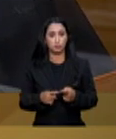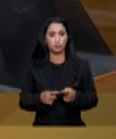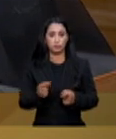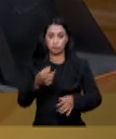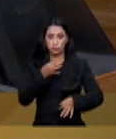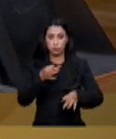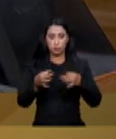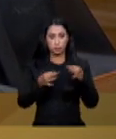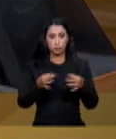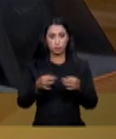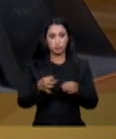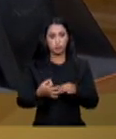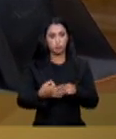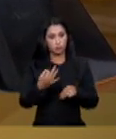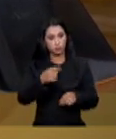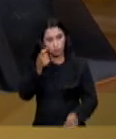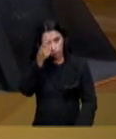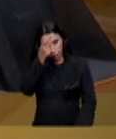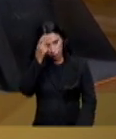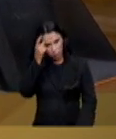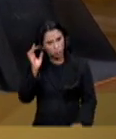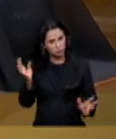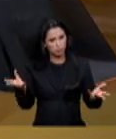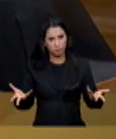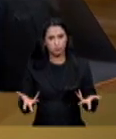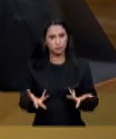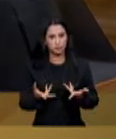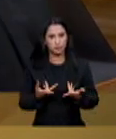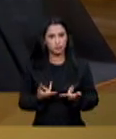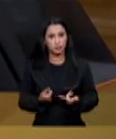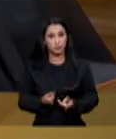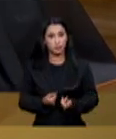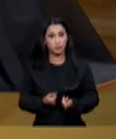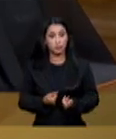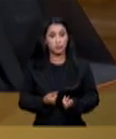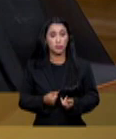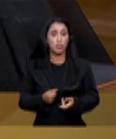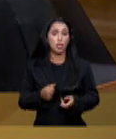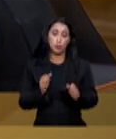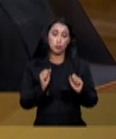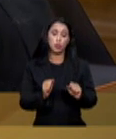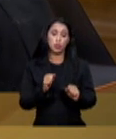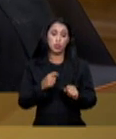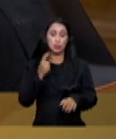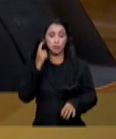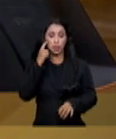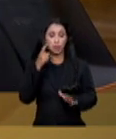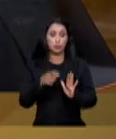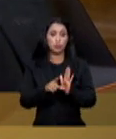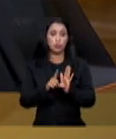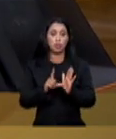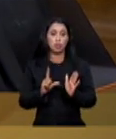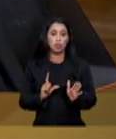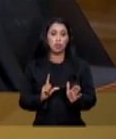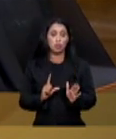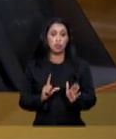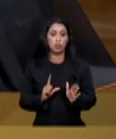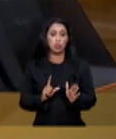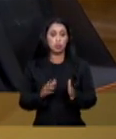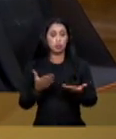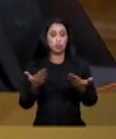Lewandowski, como sempre, foi brilhante. É pena que não me ocorreu antes, eu poderia ter feito isso em sede de obter